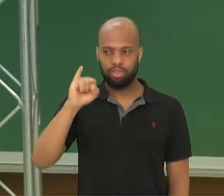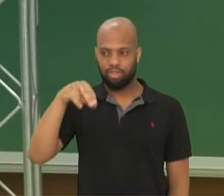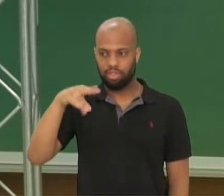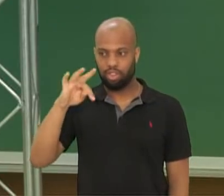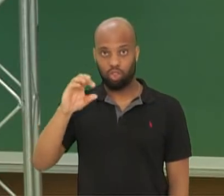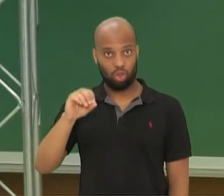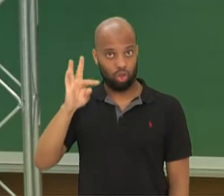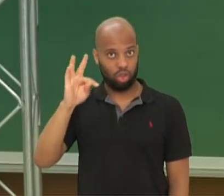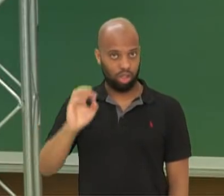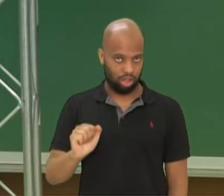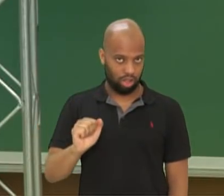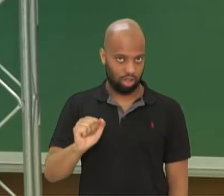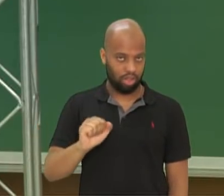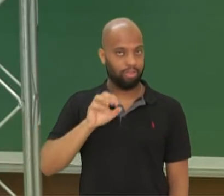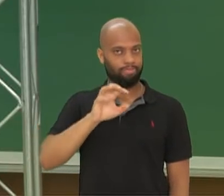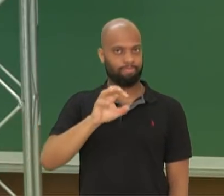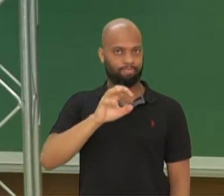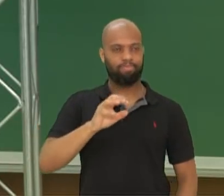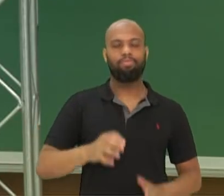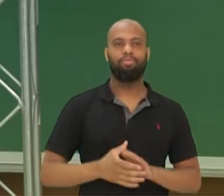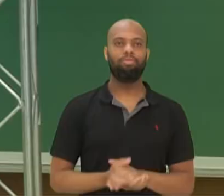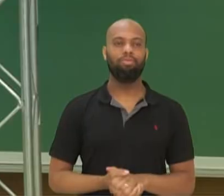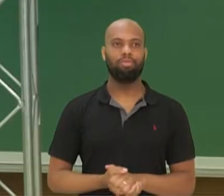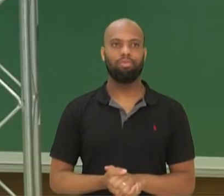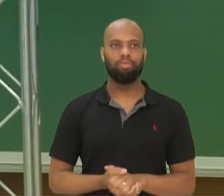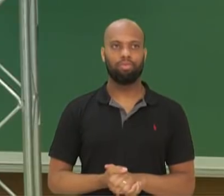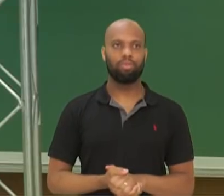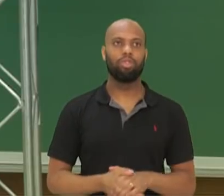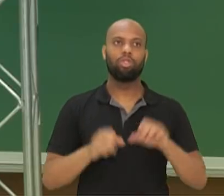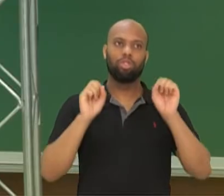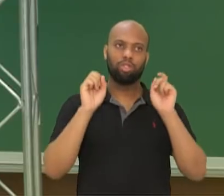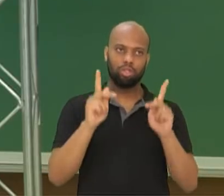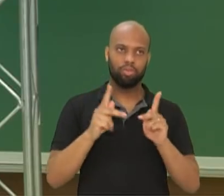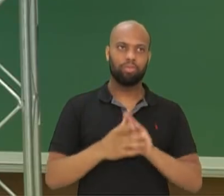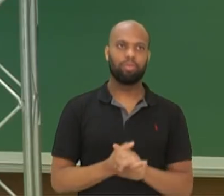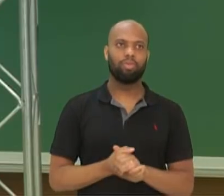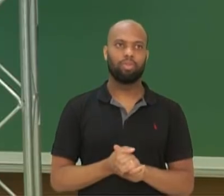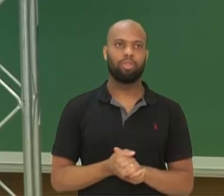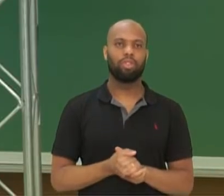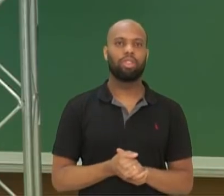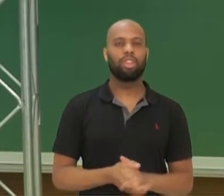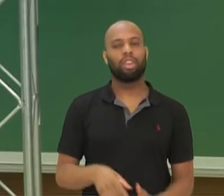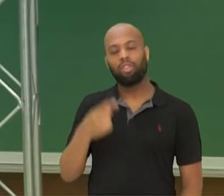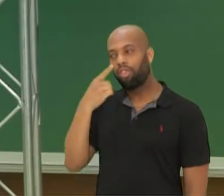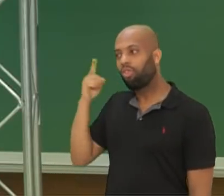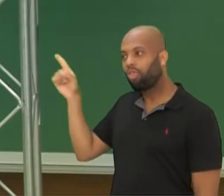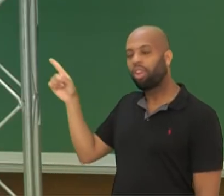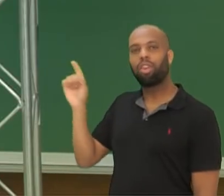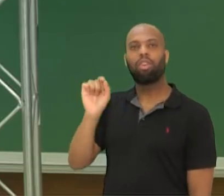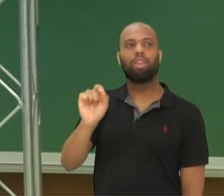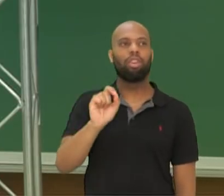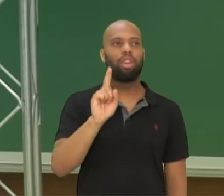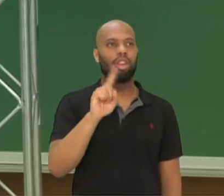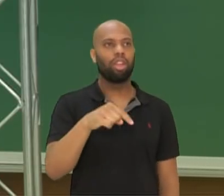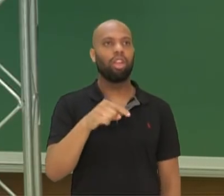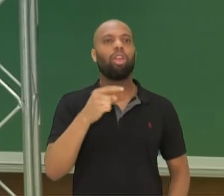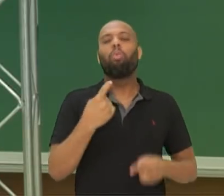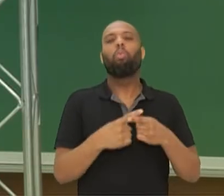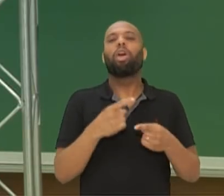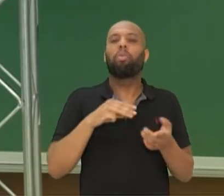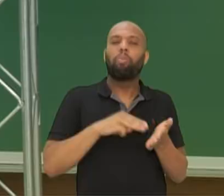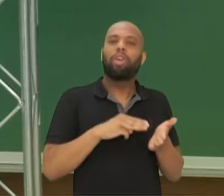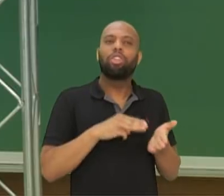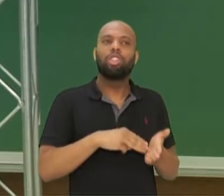assíntota em relação ao eixo x, no caso. Muito bem, gente. Aqui é o porquê